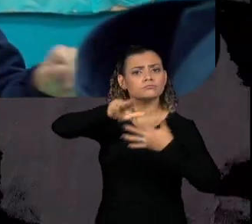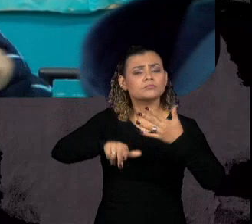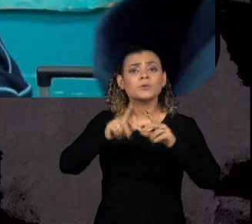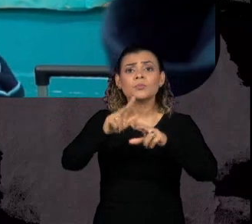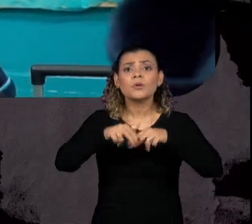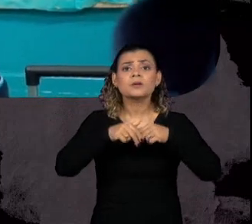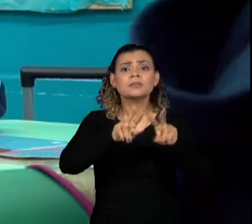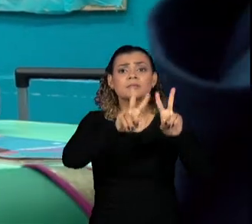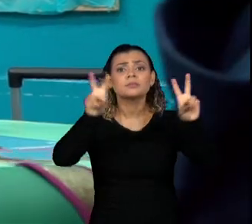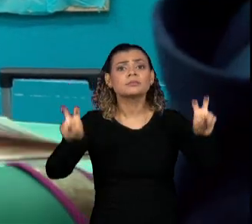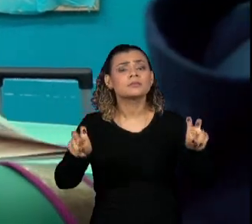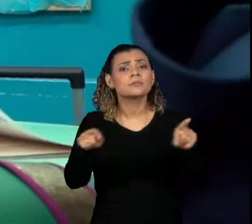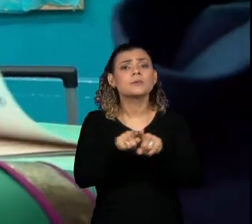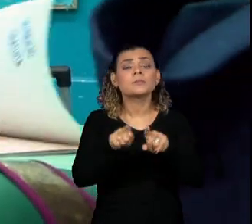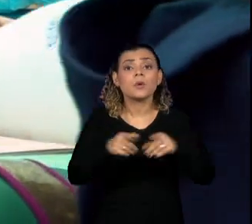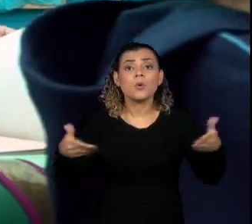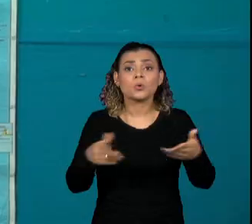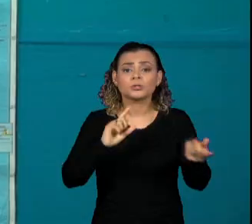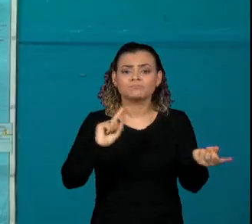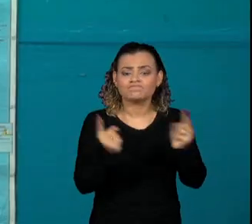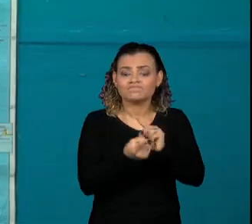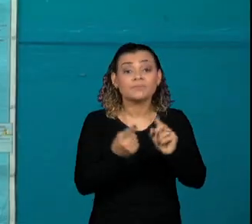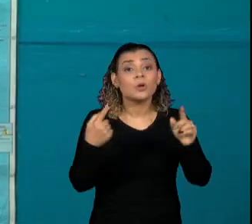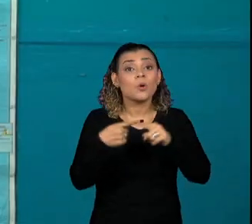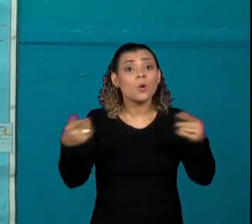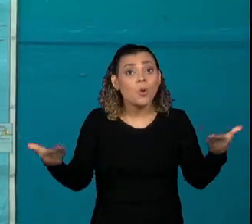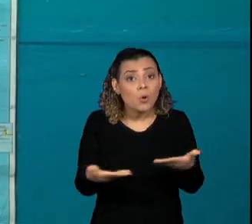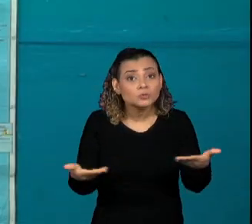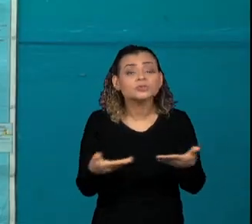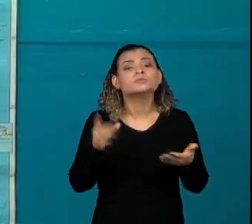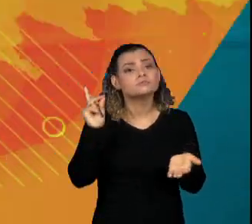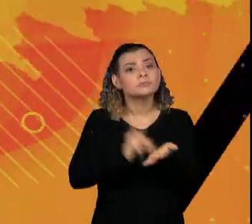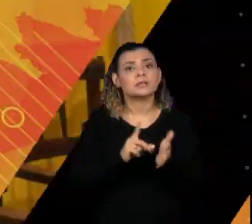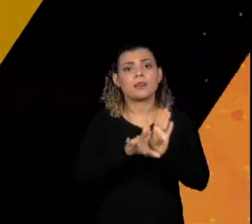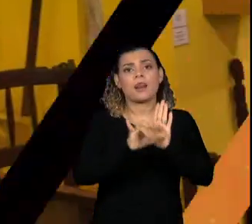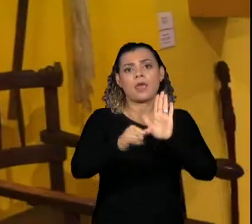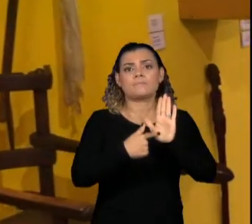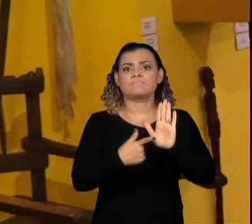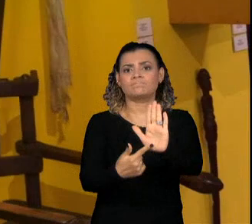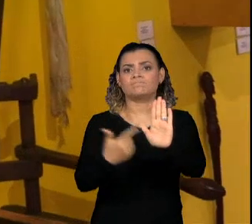essa abordagem, hoje existe a legalidade, a legitimidade pela lei.